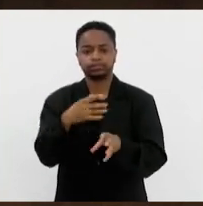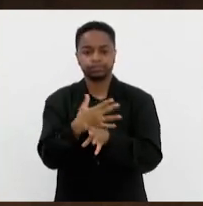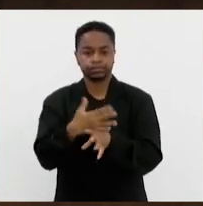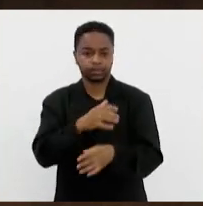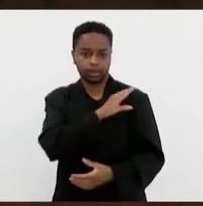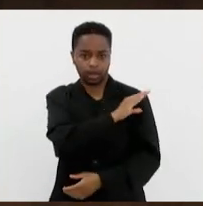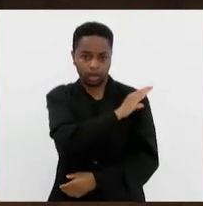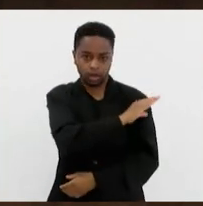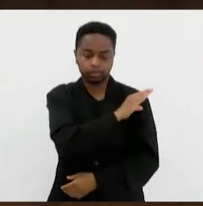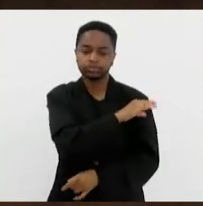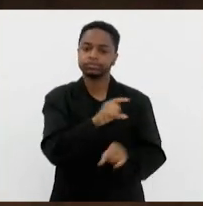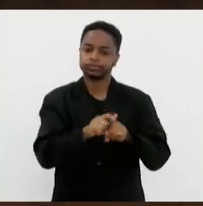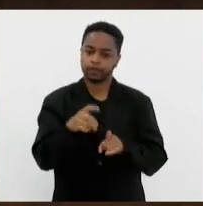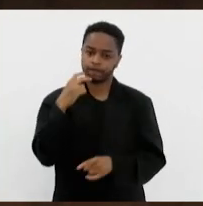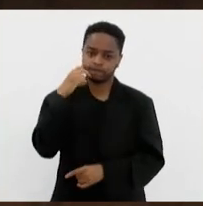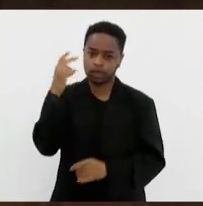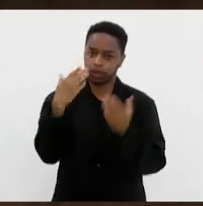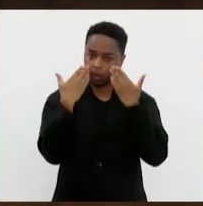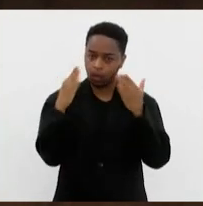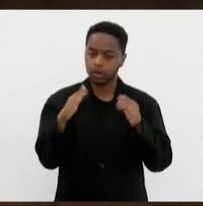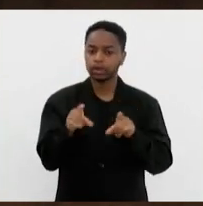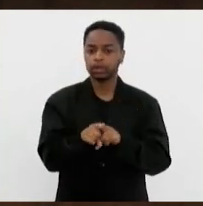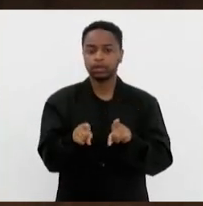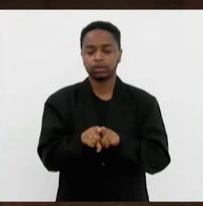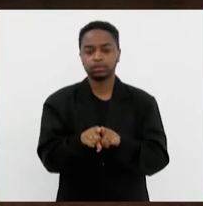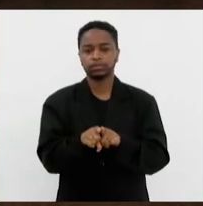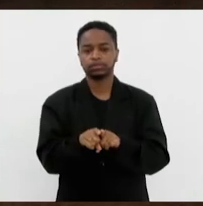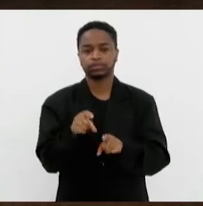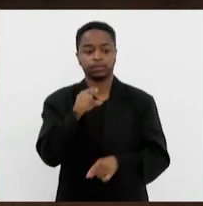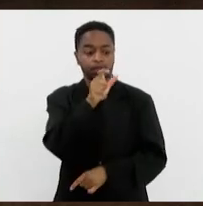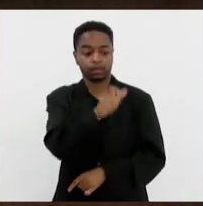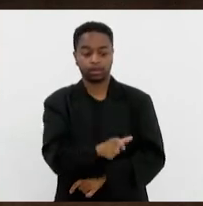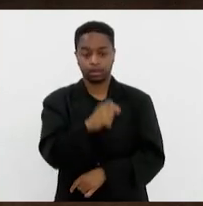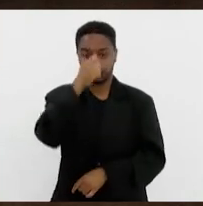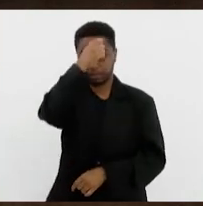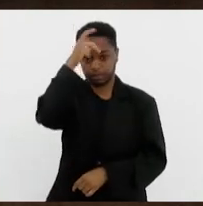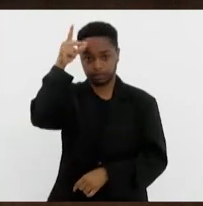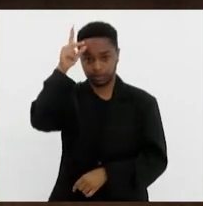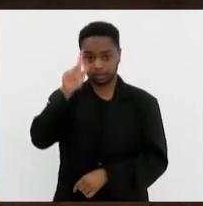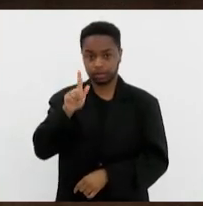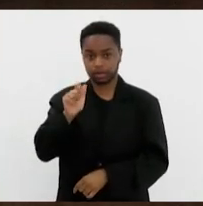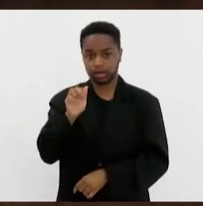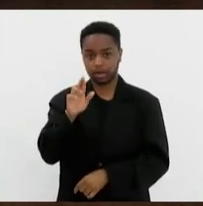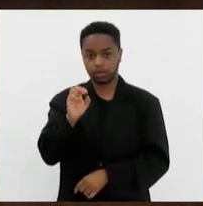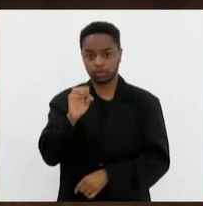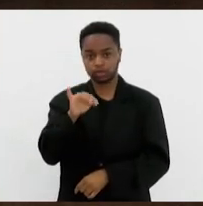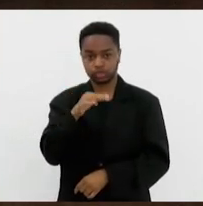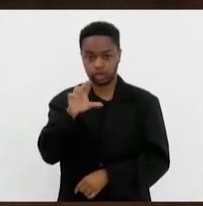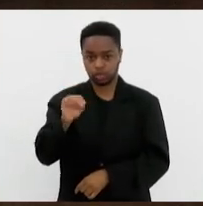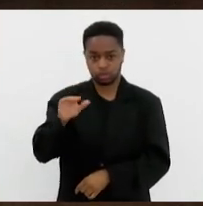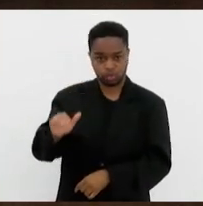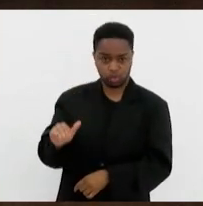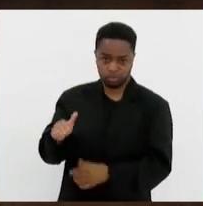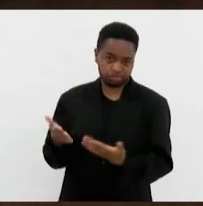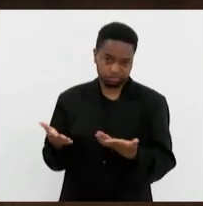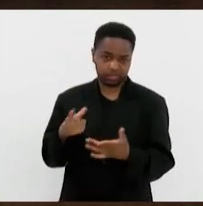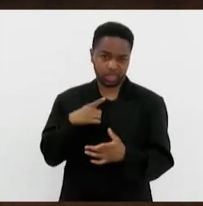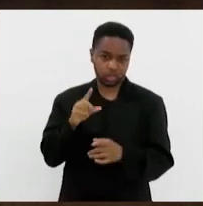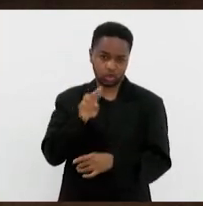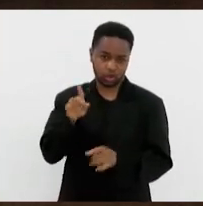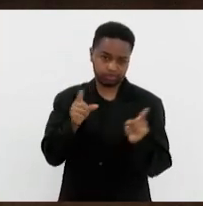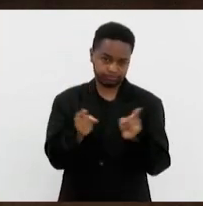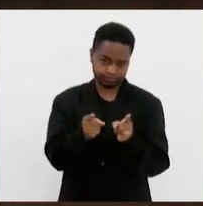Campos. Uma pouca vergonha. Esse prefeito, garotinho, molequinho, esse nomezinho dele no